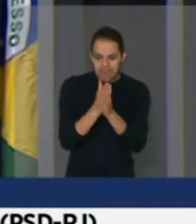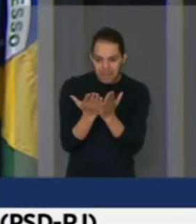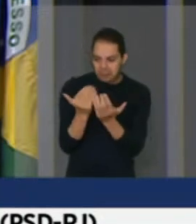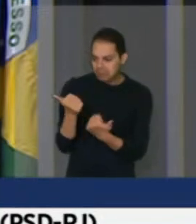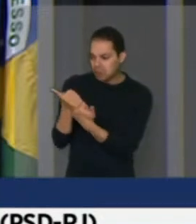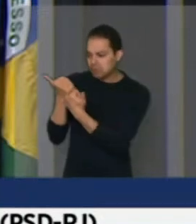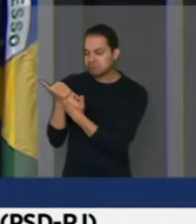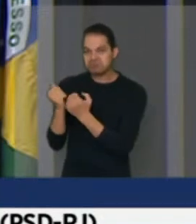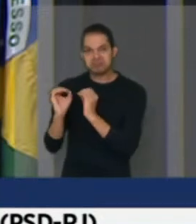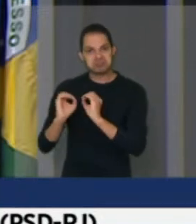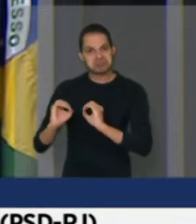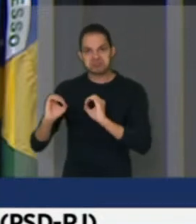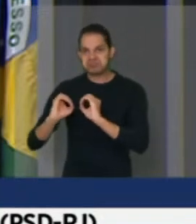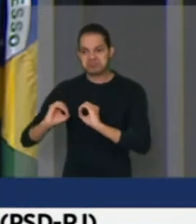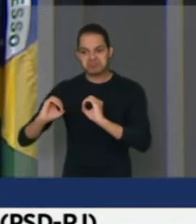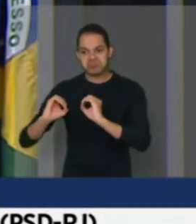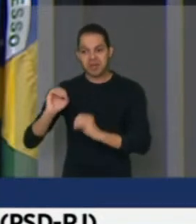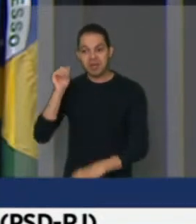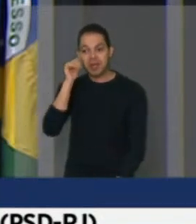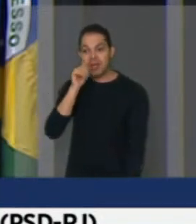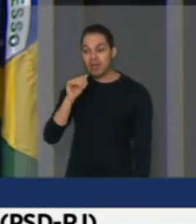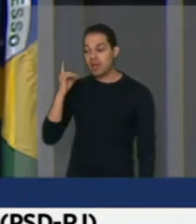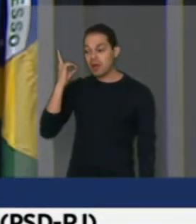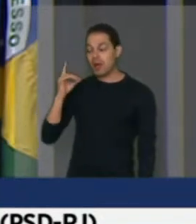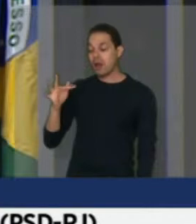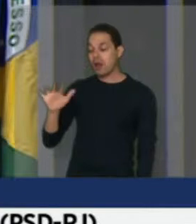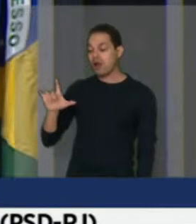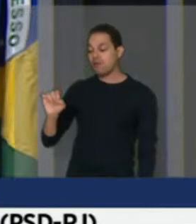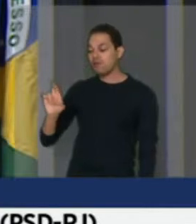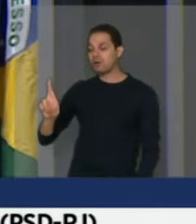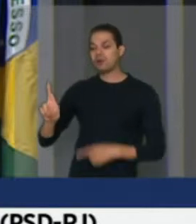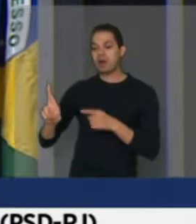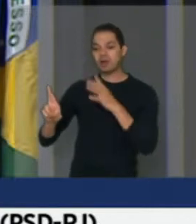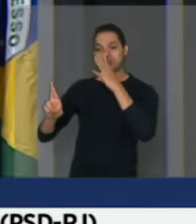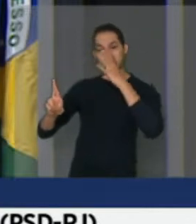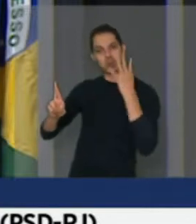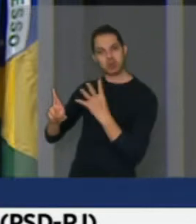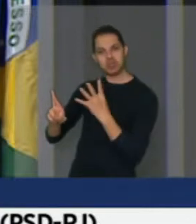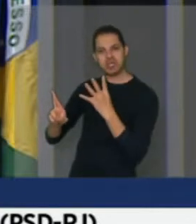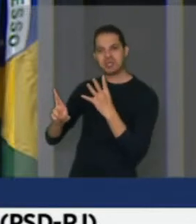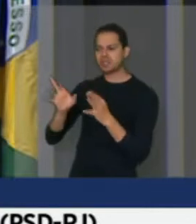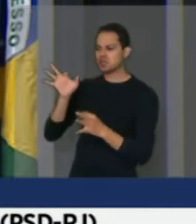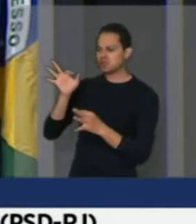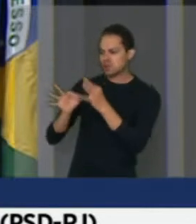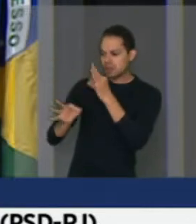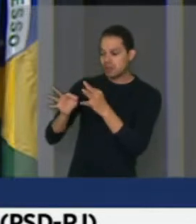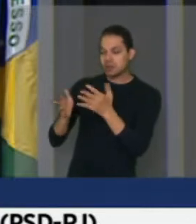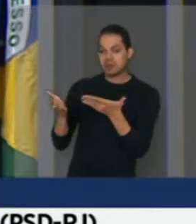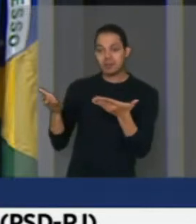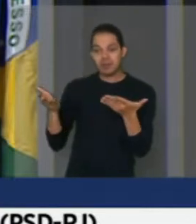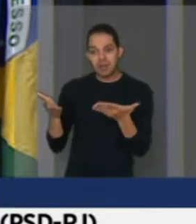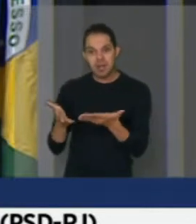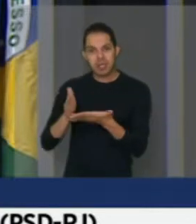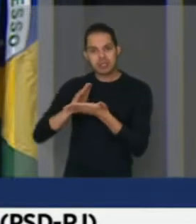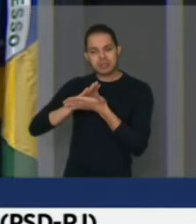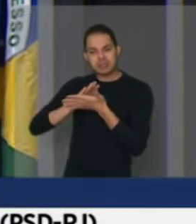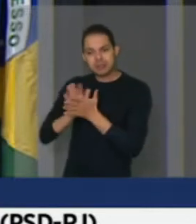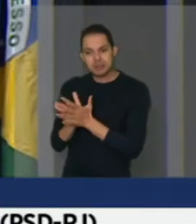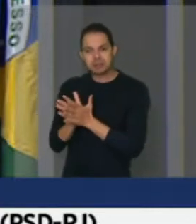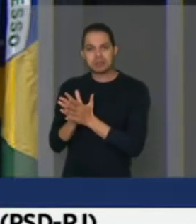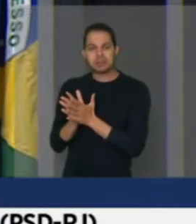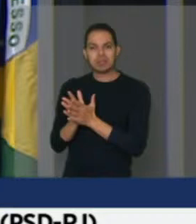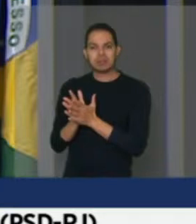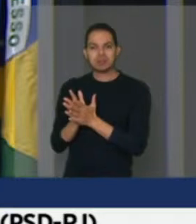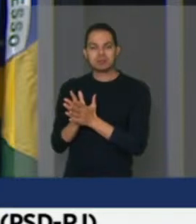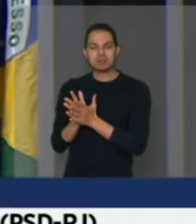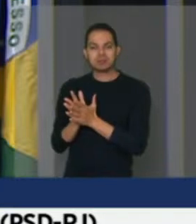Flor de Lis, ela foi acusada, julgada e agora está sendo executada